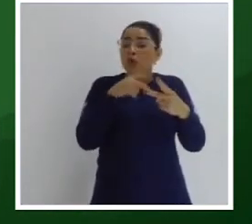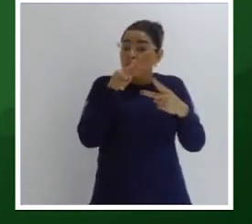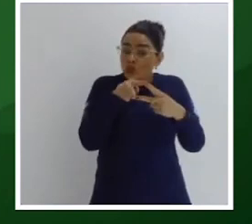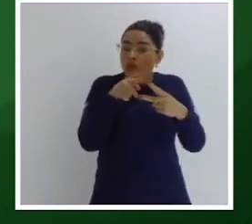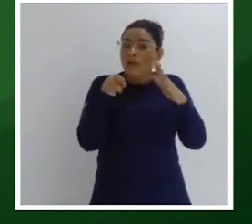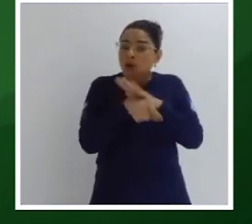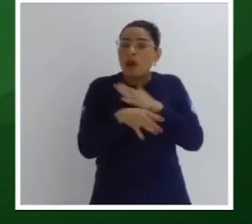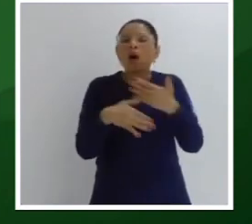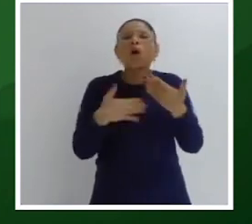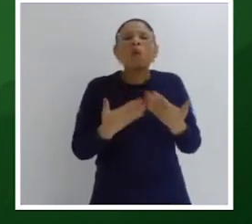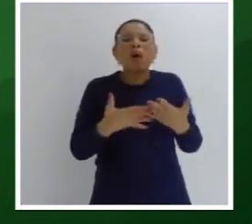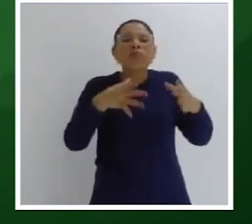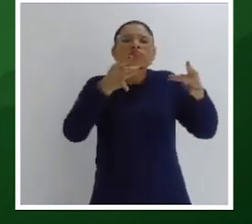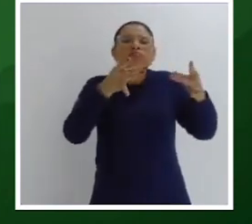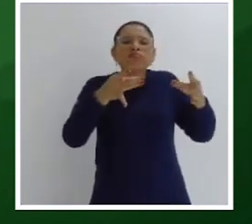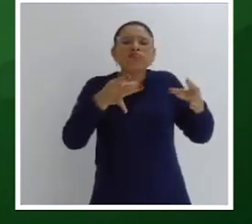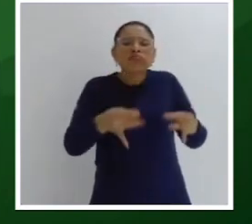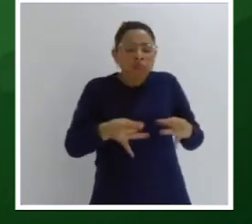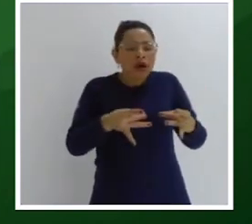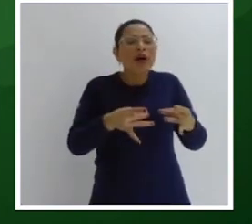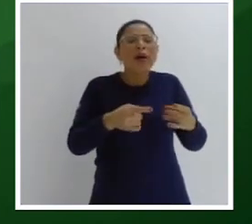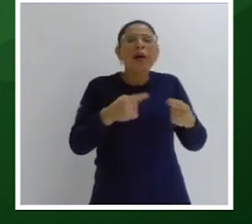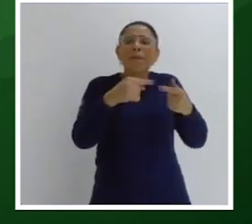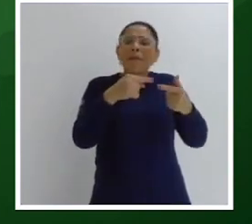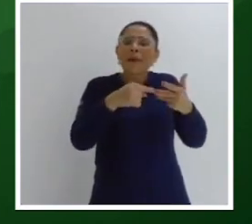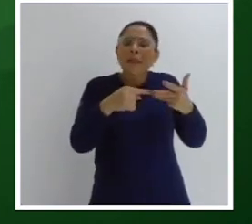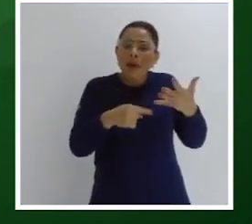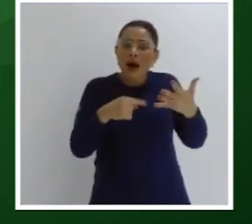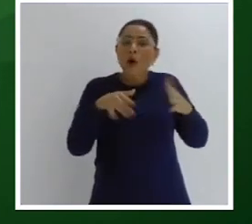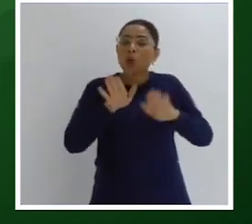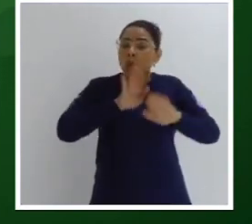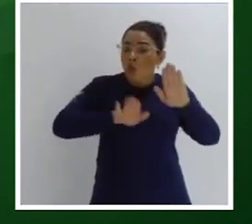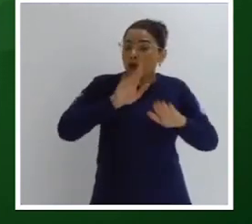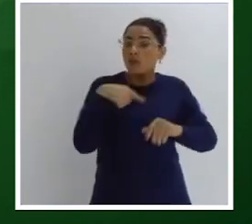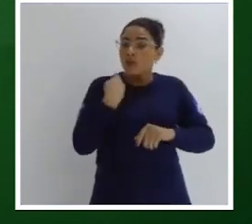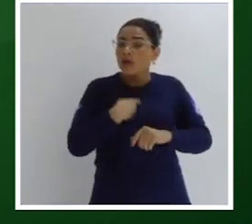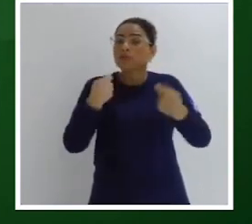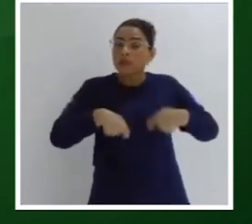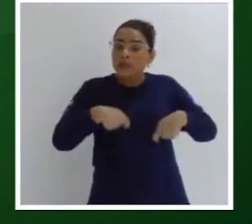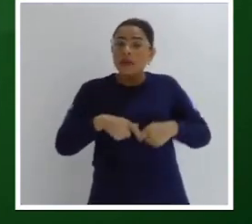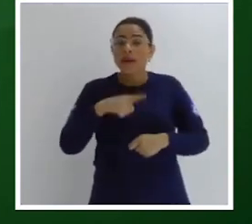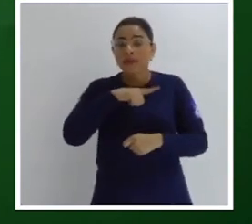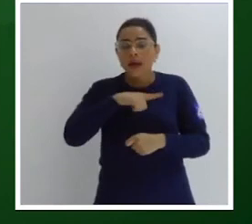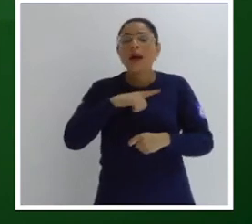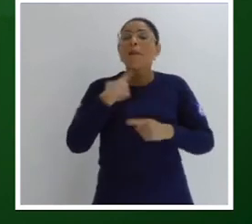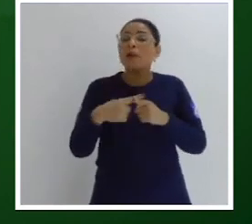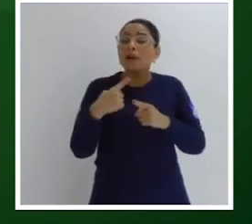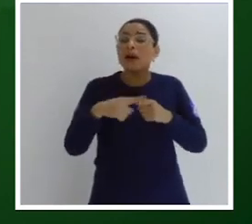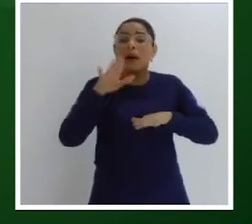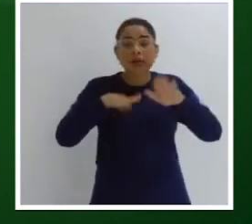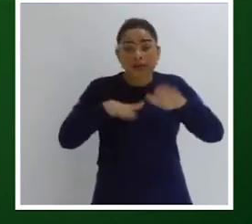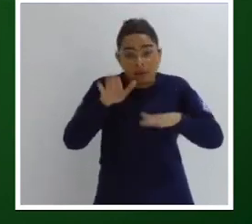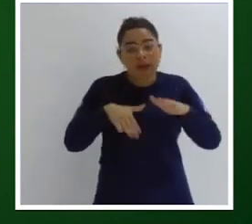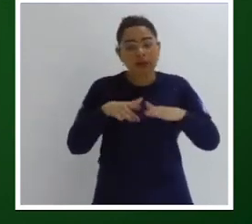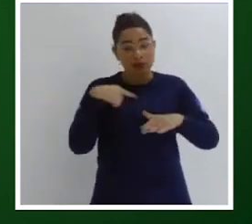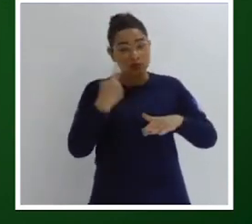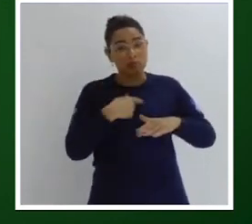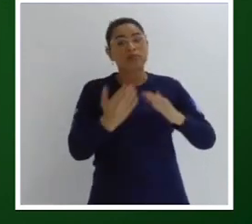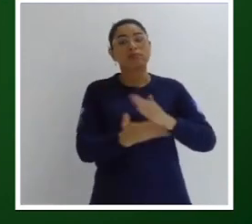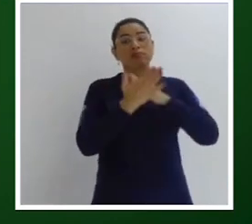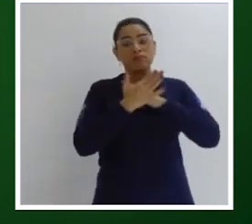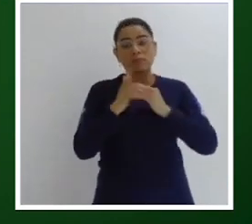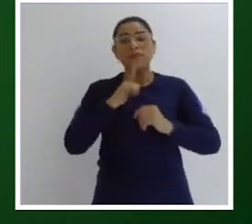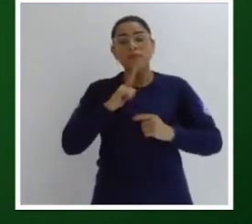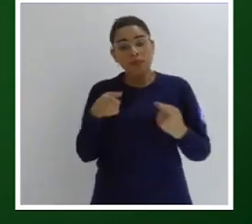que critérios Que cuidados né Nós devemos ter porque às vezes as situações de fato são aflitivas e nós precisamos de ajuda precisamos